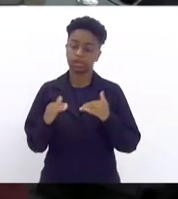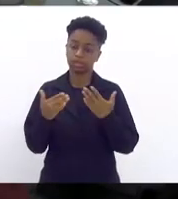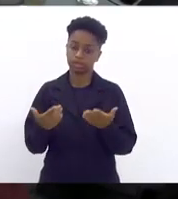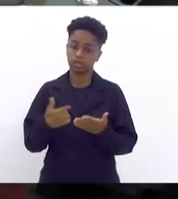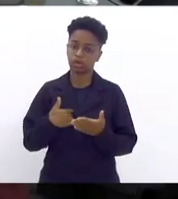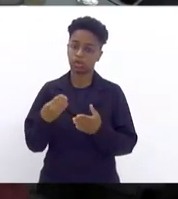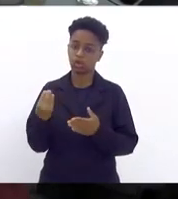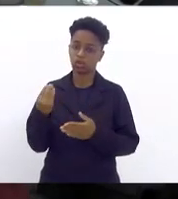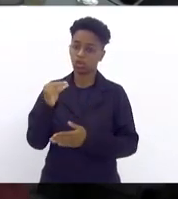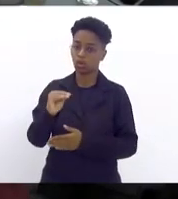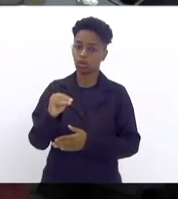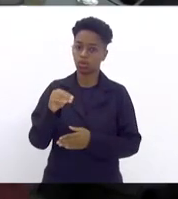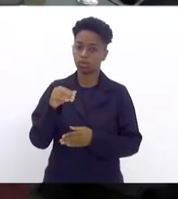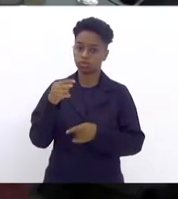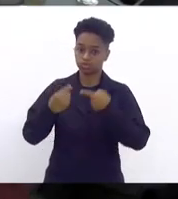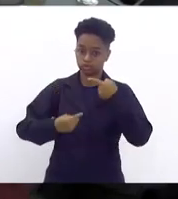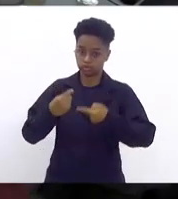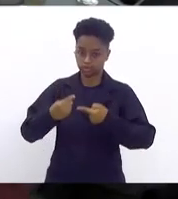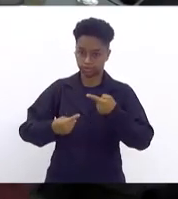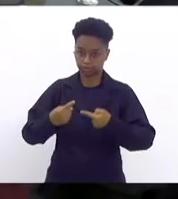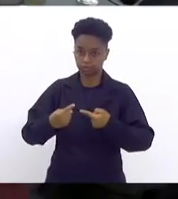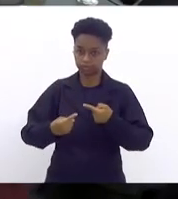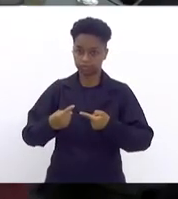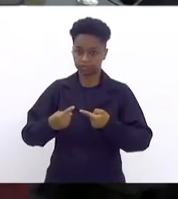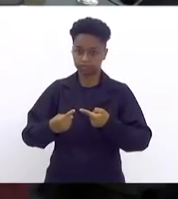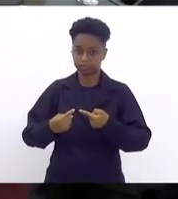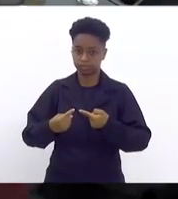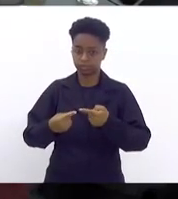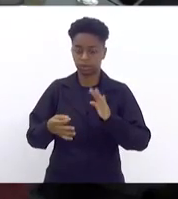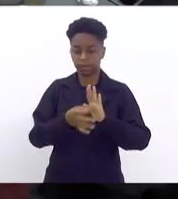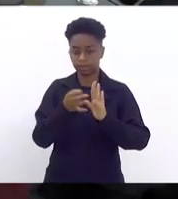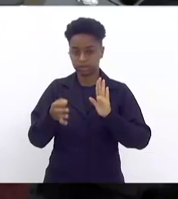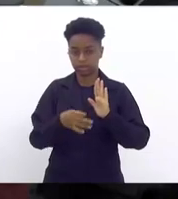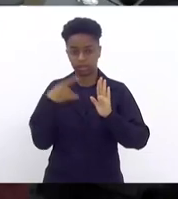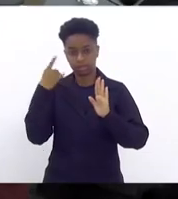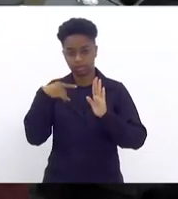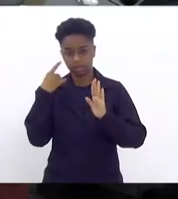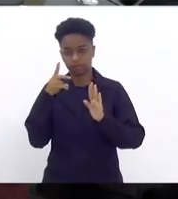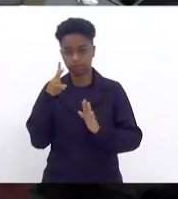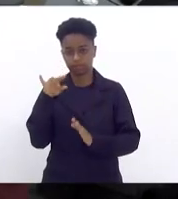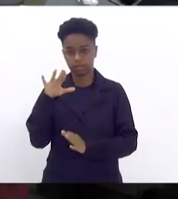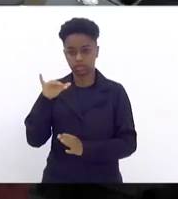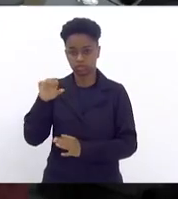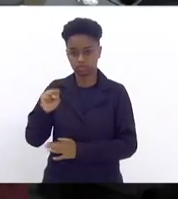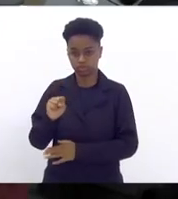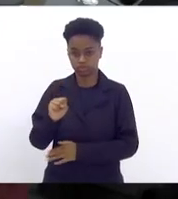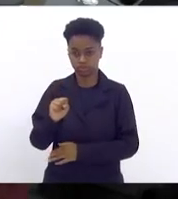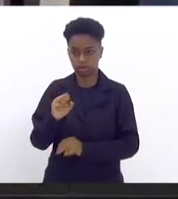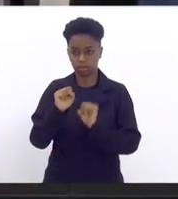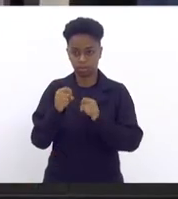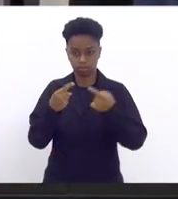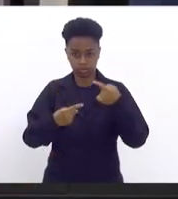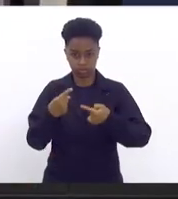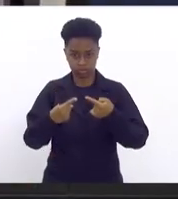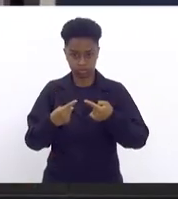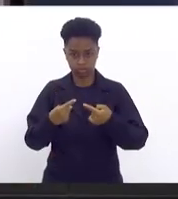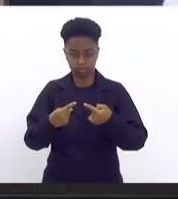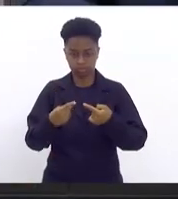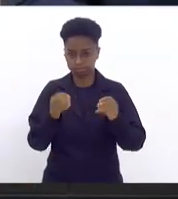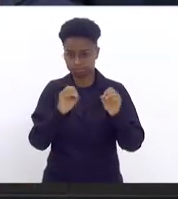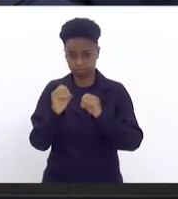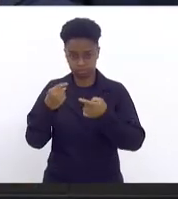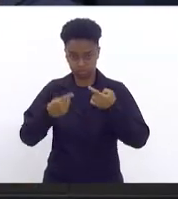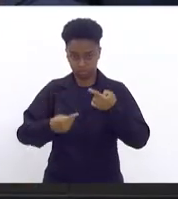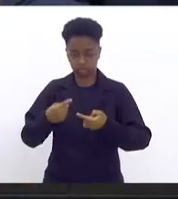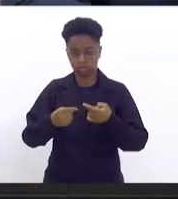coloco em discussão o parecer do deputado Vinícius Cozzolino. O projeto está em discussão. Não